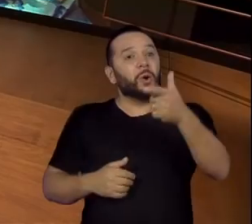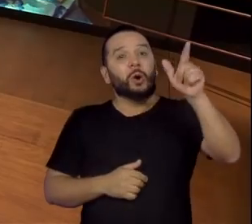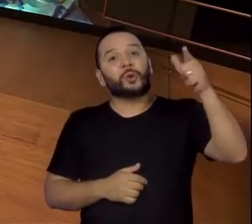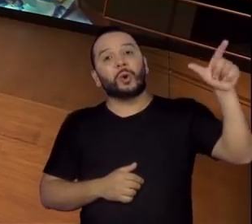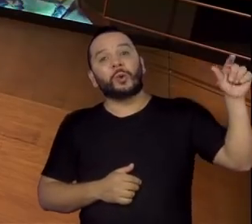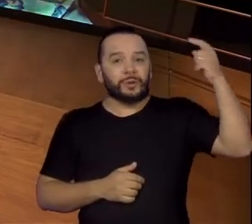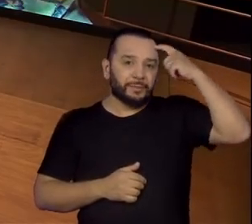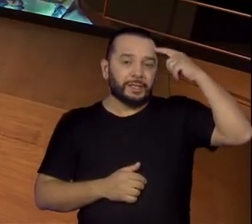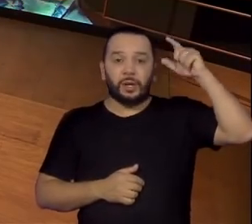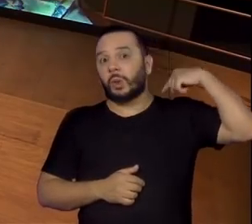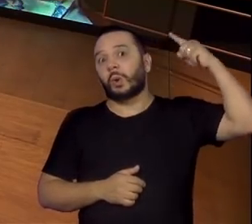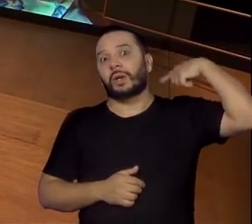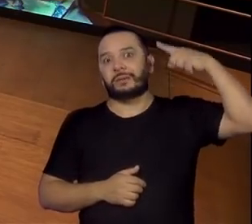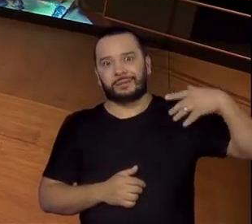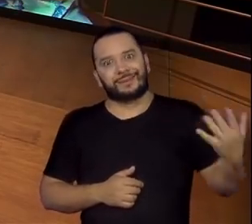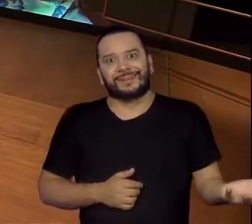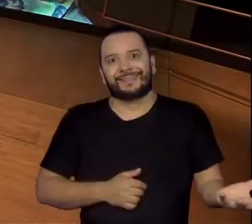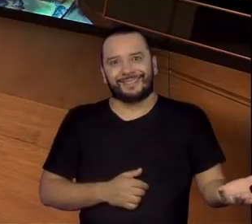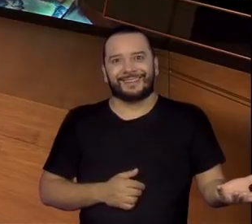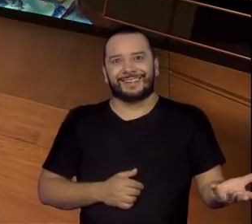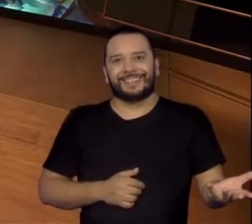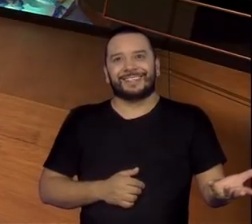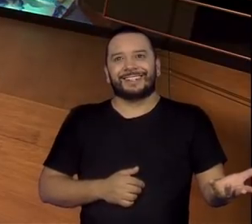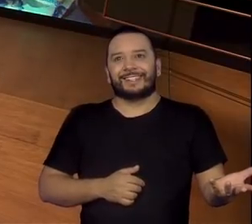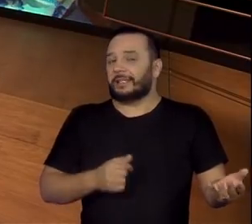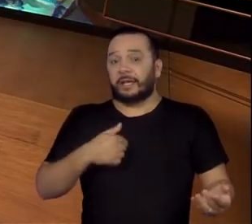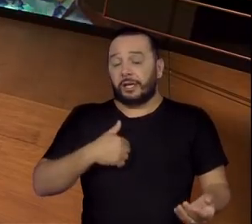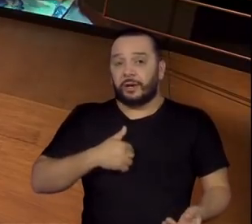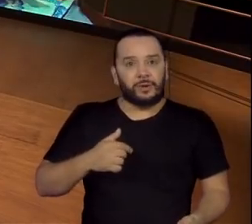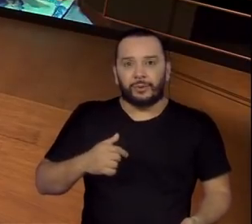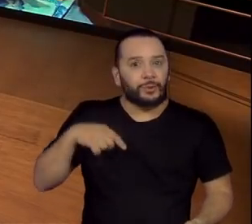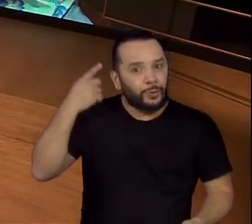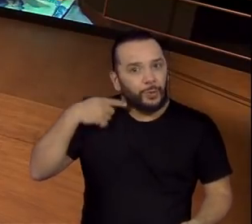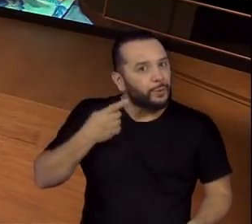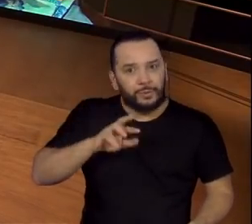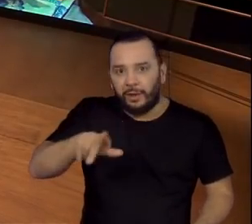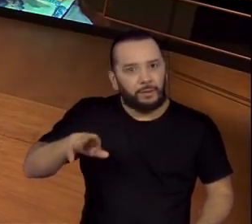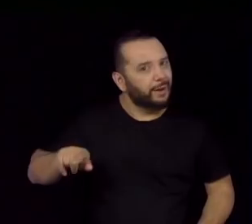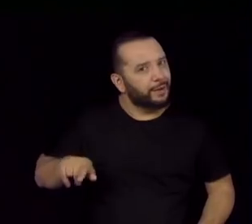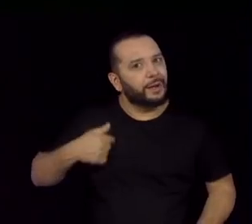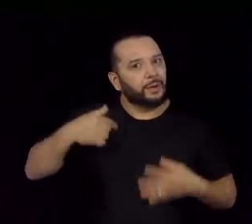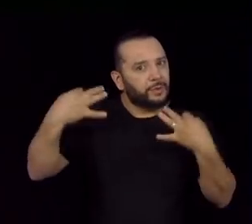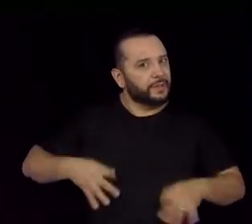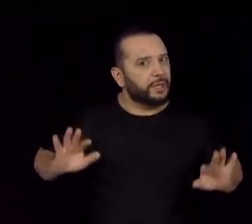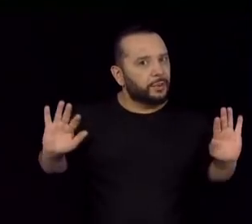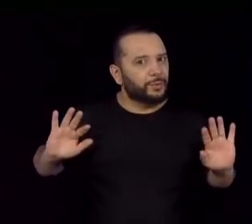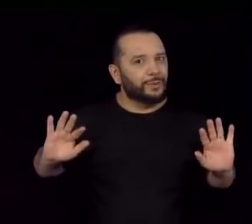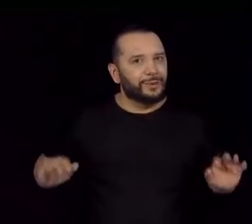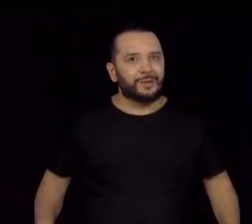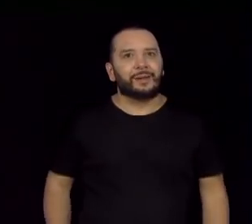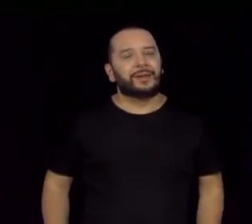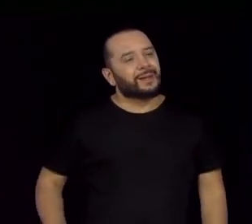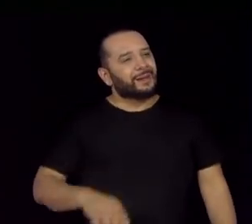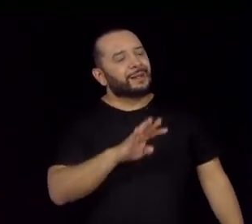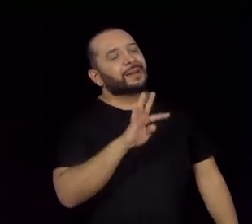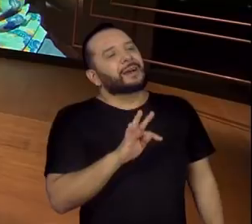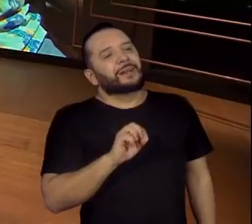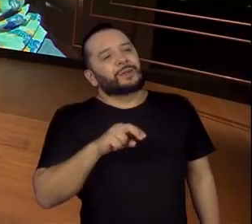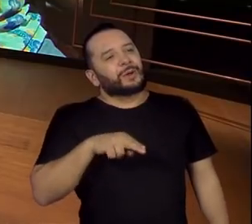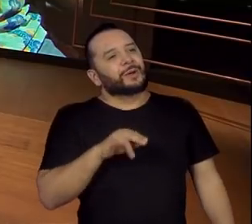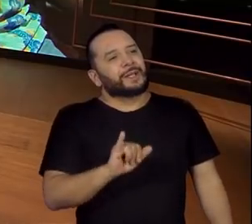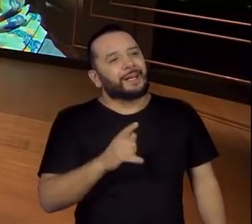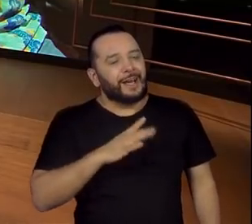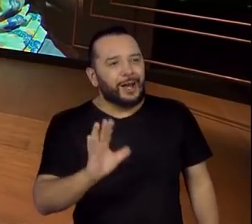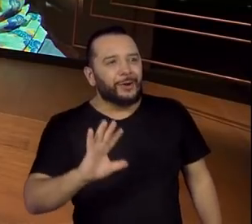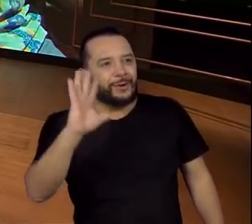Eu era doido. Que bom. Eu não era doido, eu estava certo. Estava certo, pois é. Agora, Tony, teve uma passagem que rolou